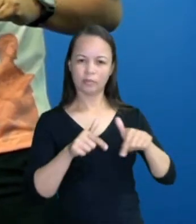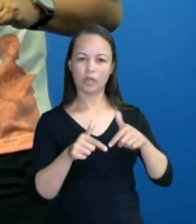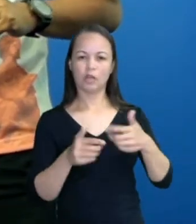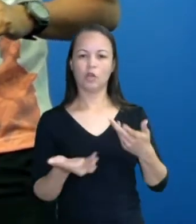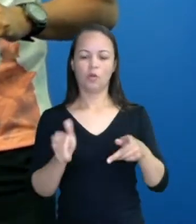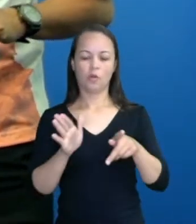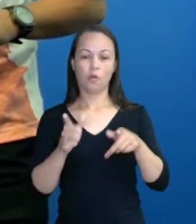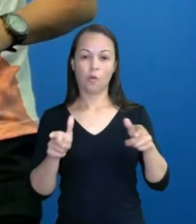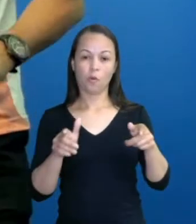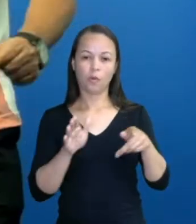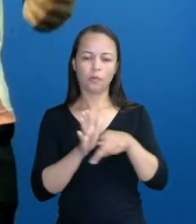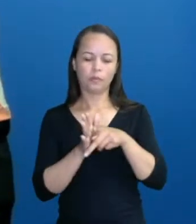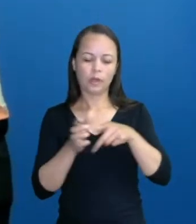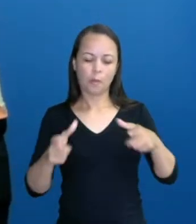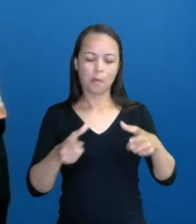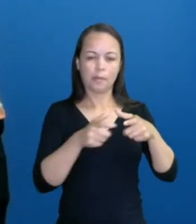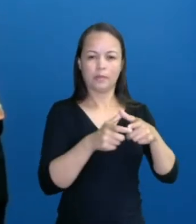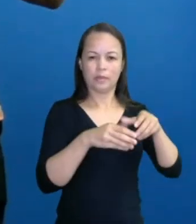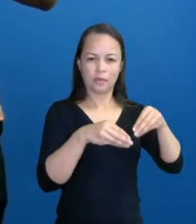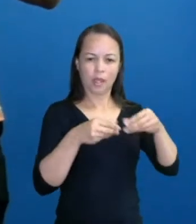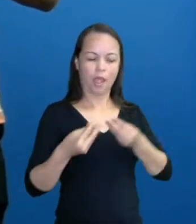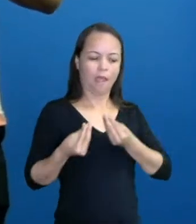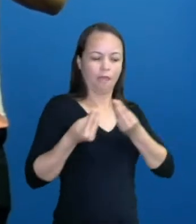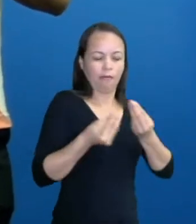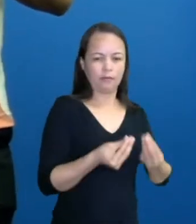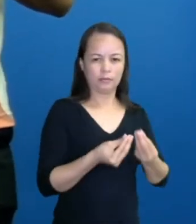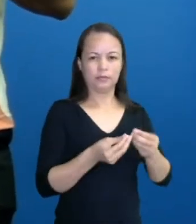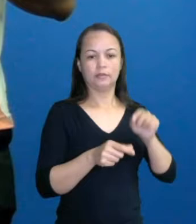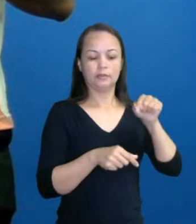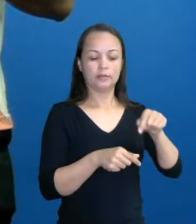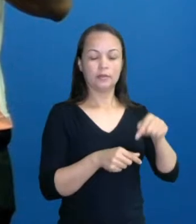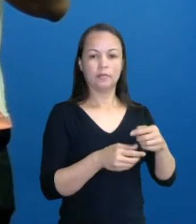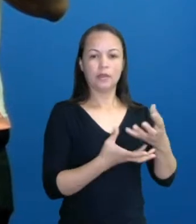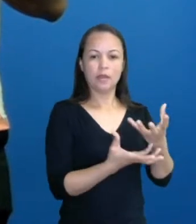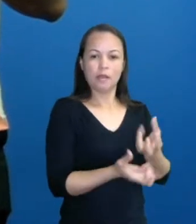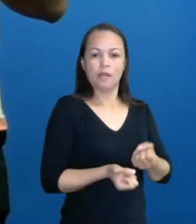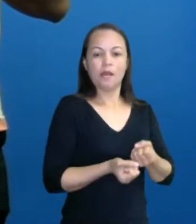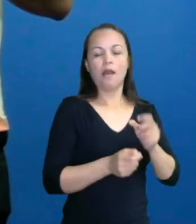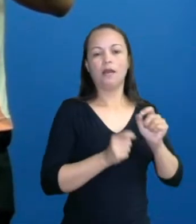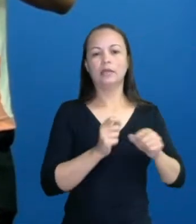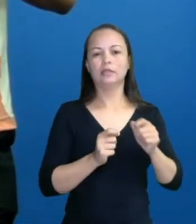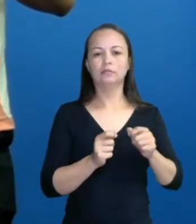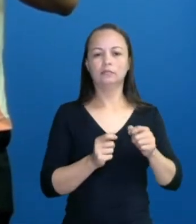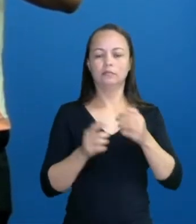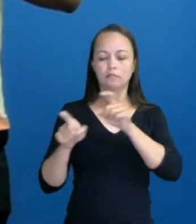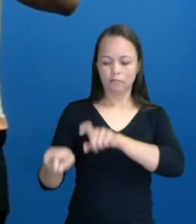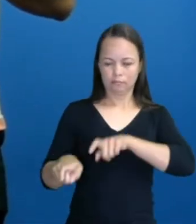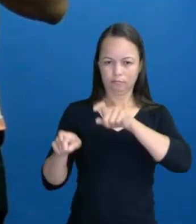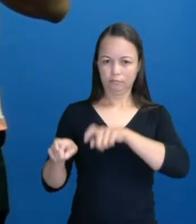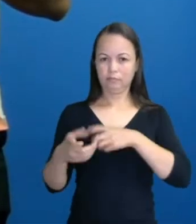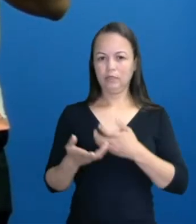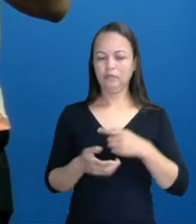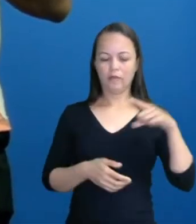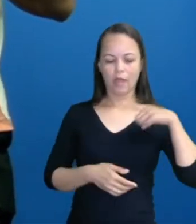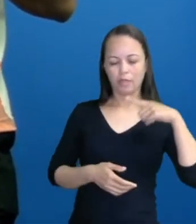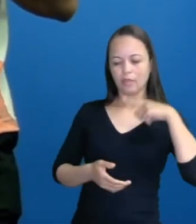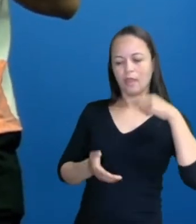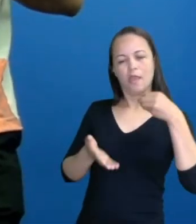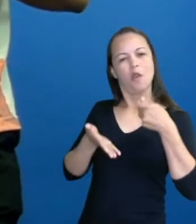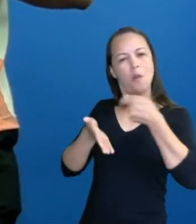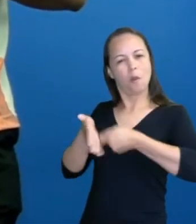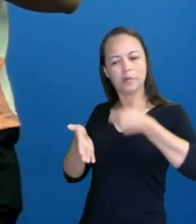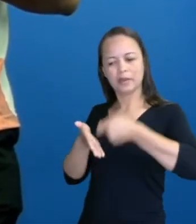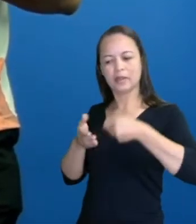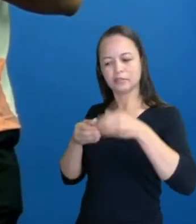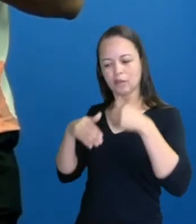proprietários, pequenos proprietários de terra que recebiam esse lote do senhor feudal, ele vai ter obrigações para